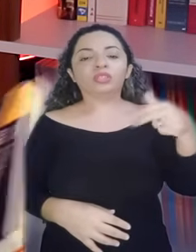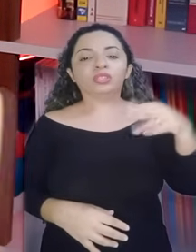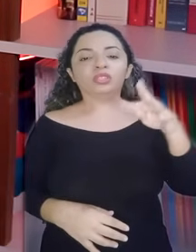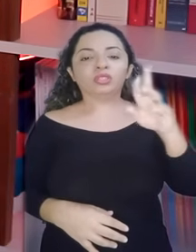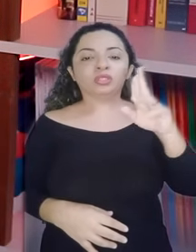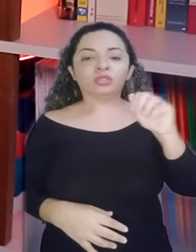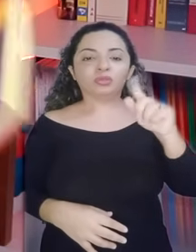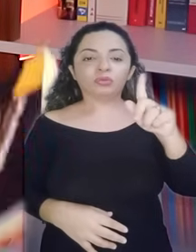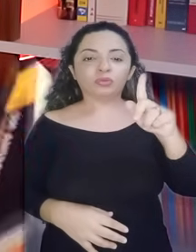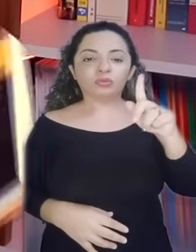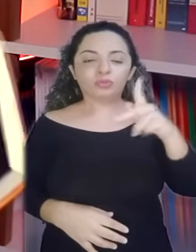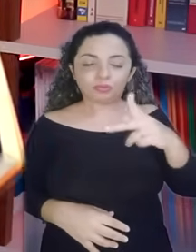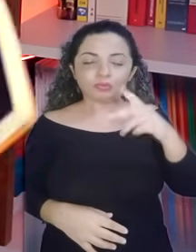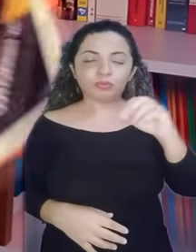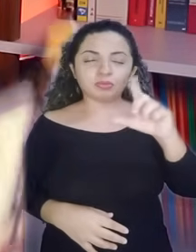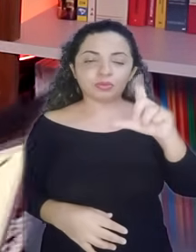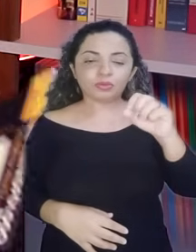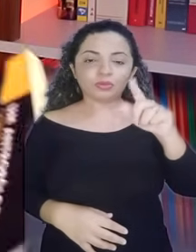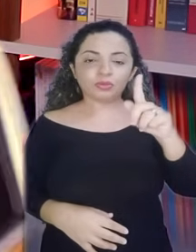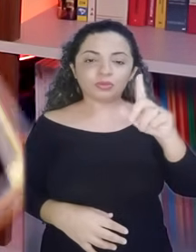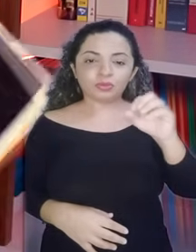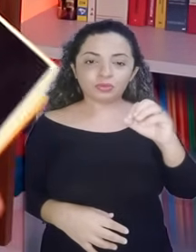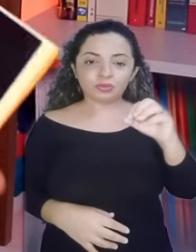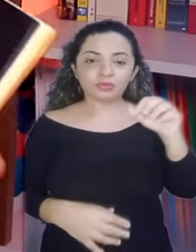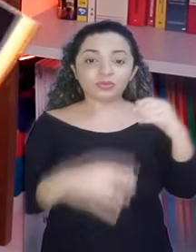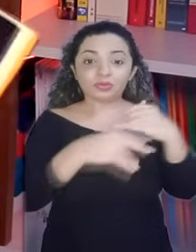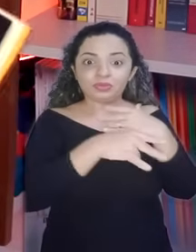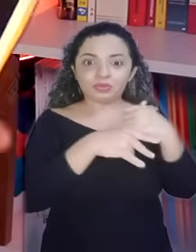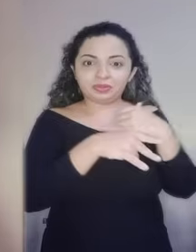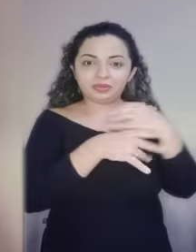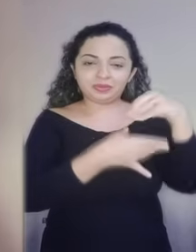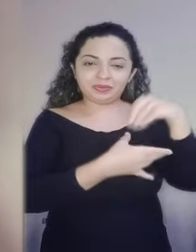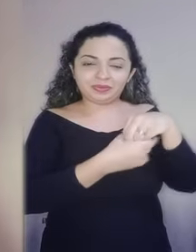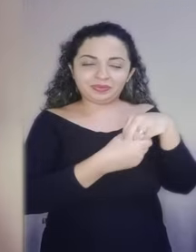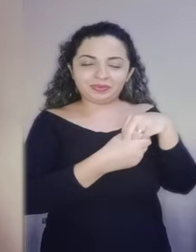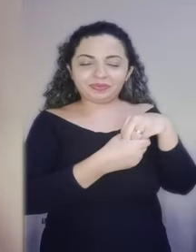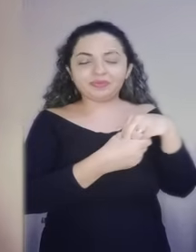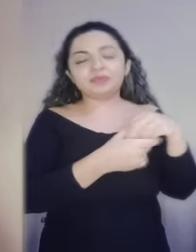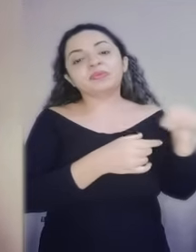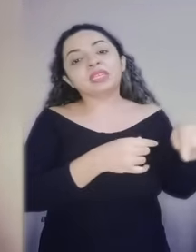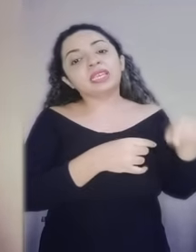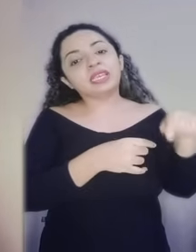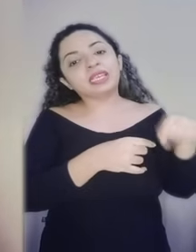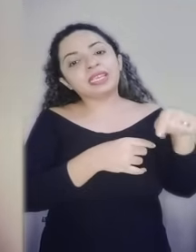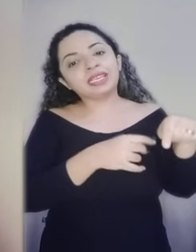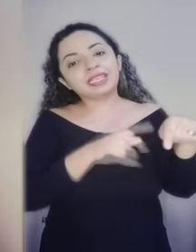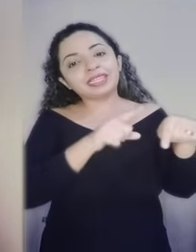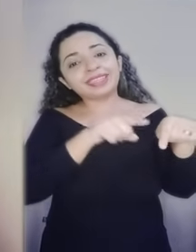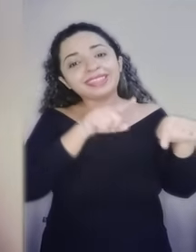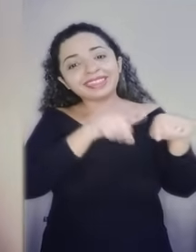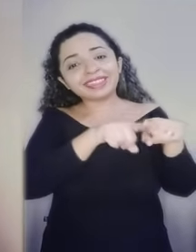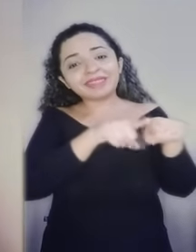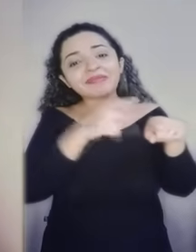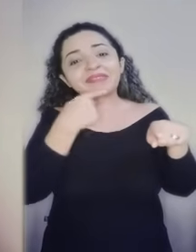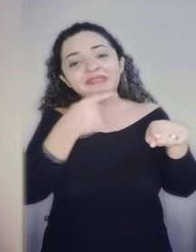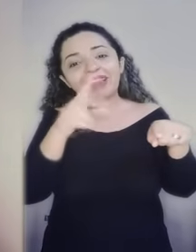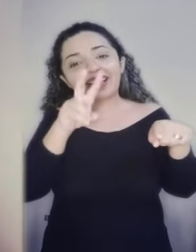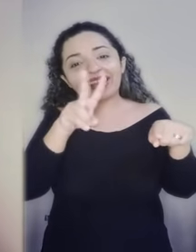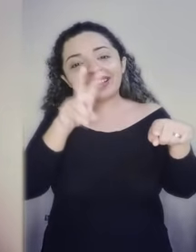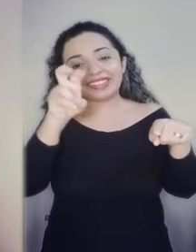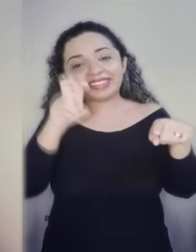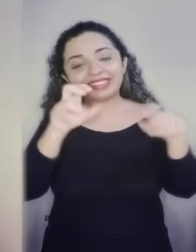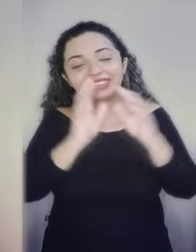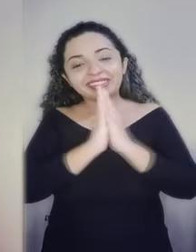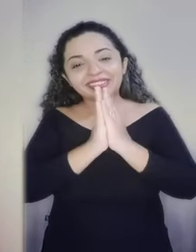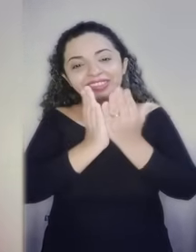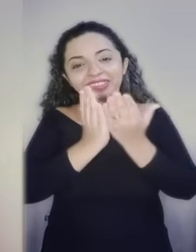em que é uma condensação de vários textos dele, inclusive capítulos do Utopia Urbana, aqui nesse